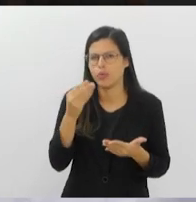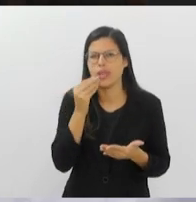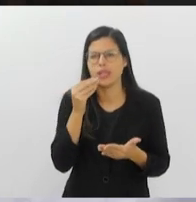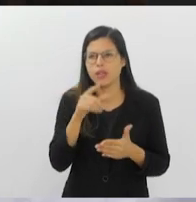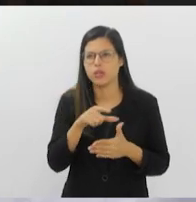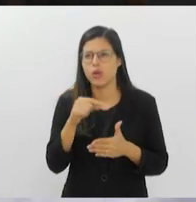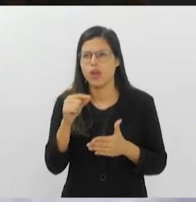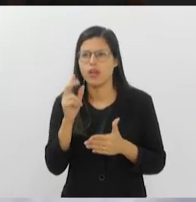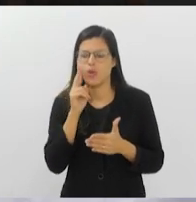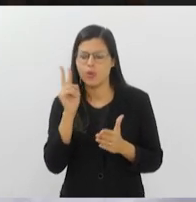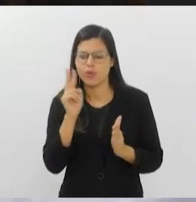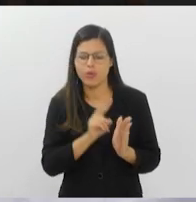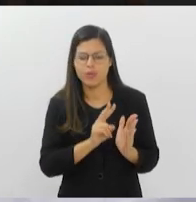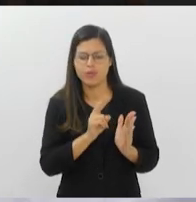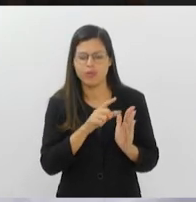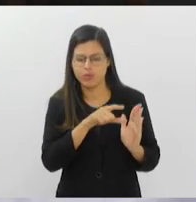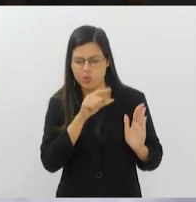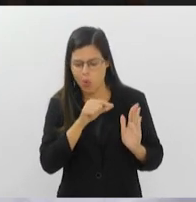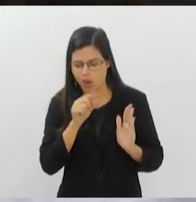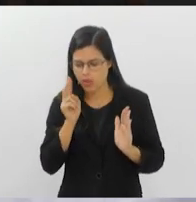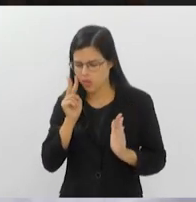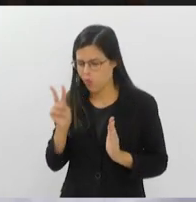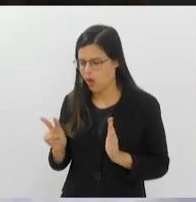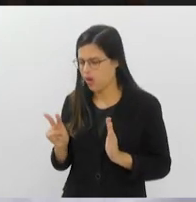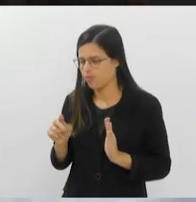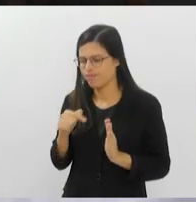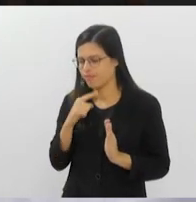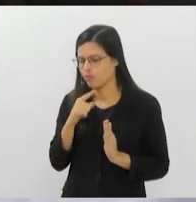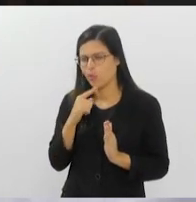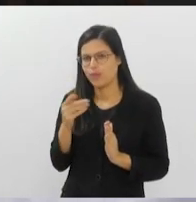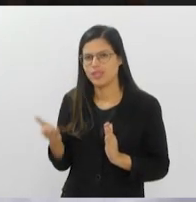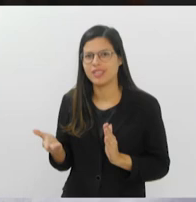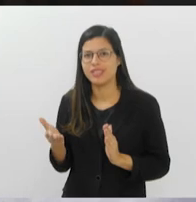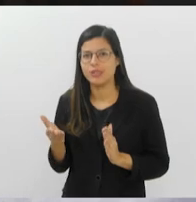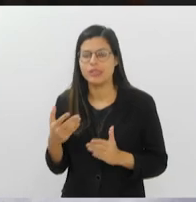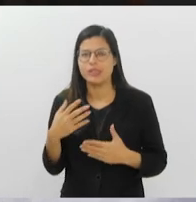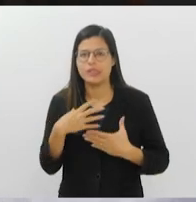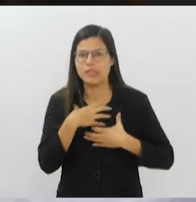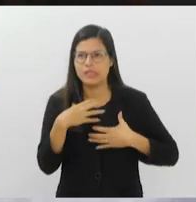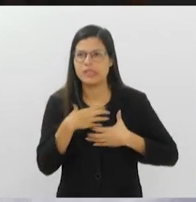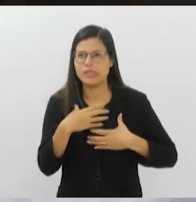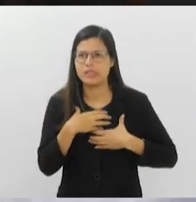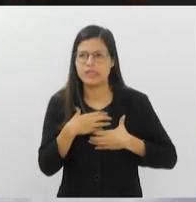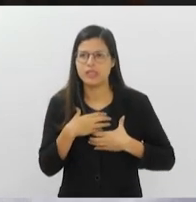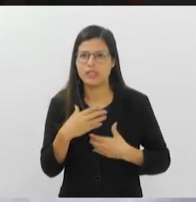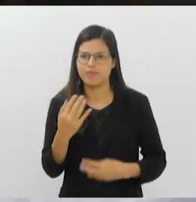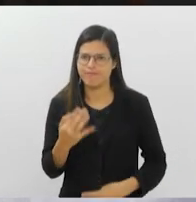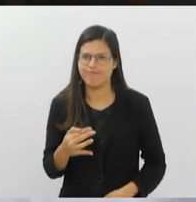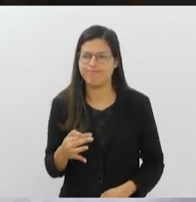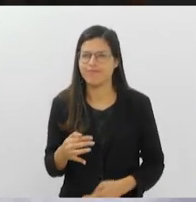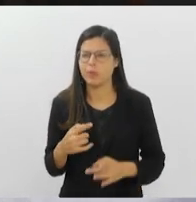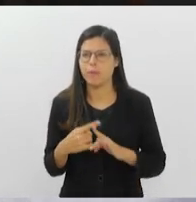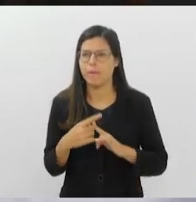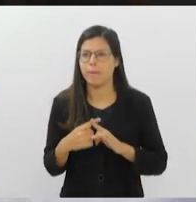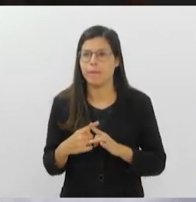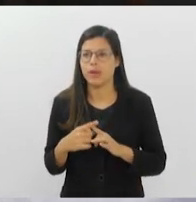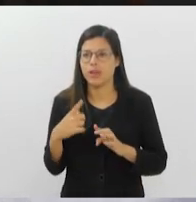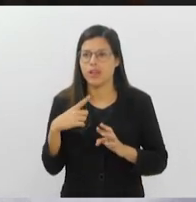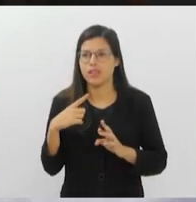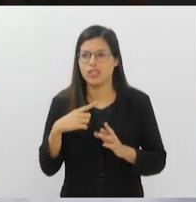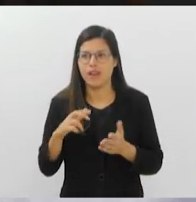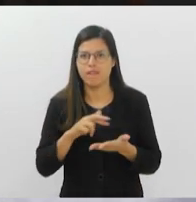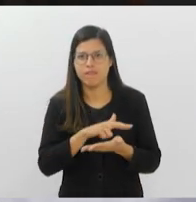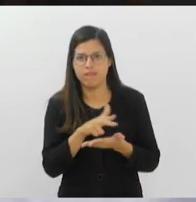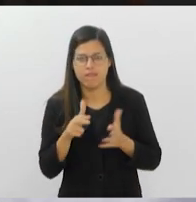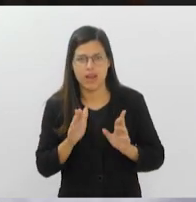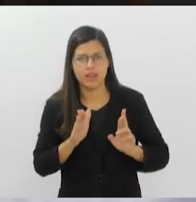dos não contemplados, foi um processo que me doeu, porque, dentre os contemplados, muitas referências, e dentre os não contemplados